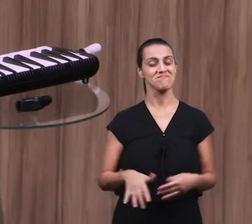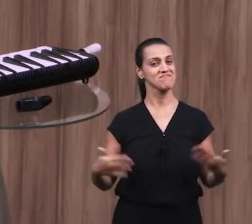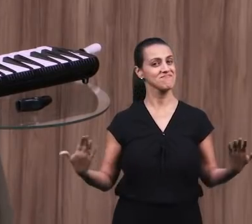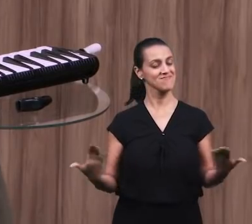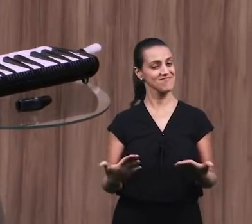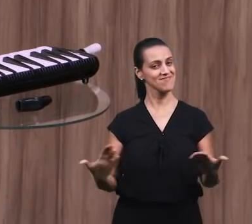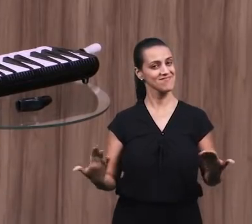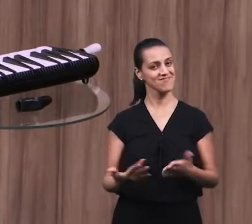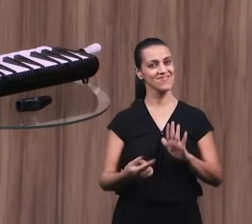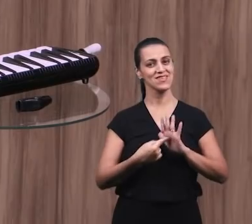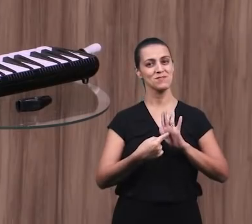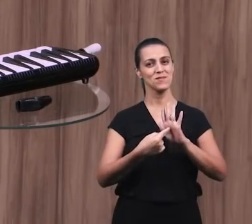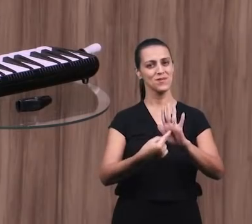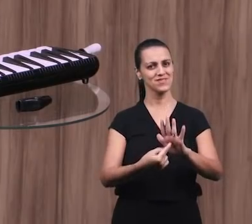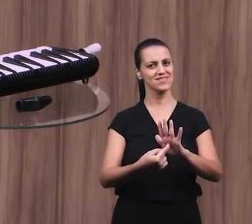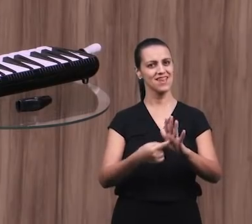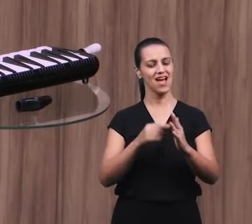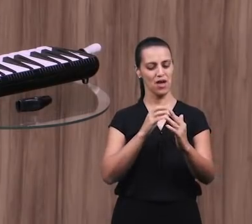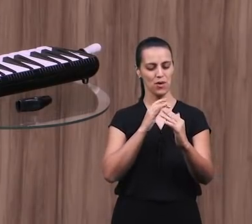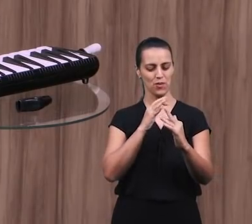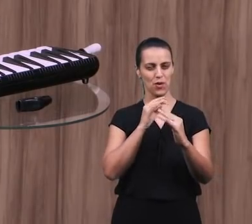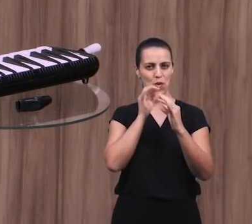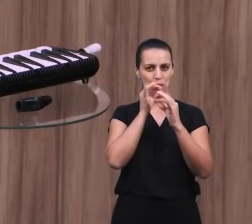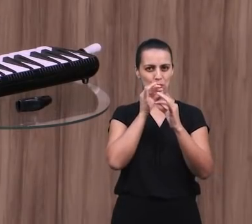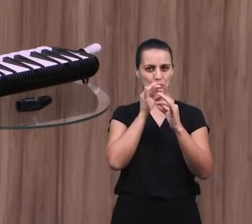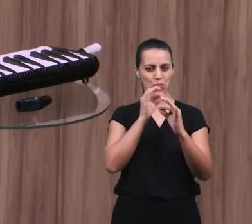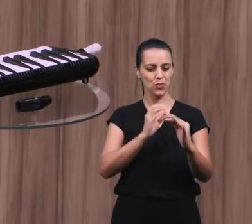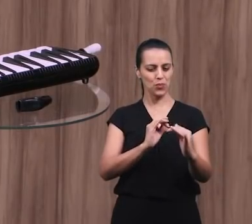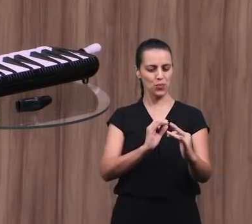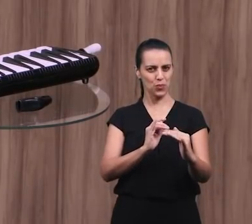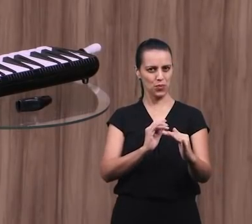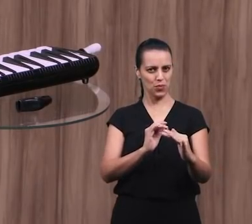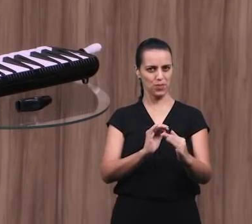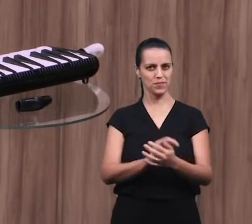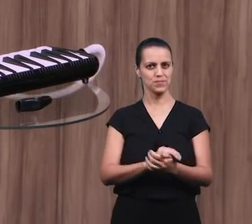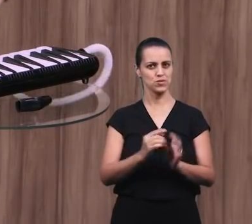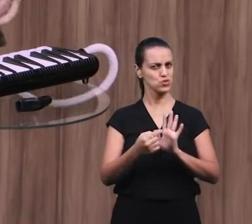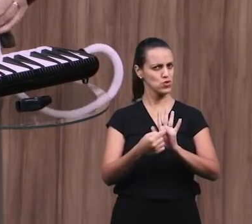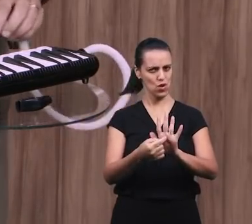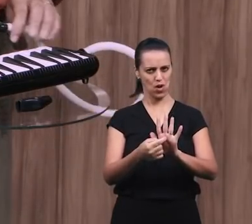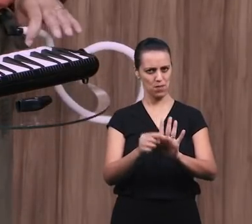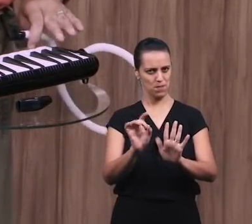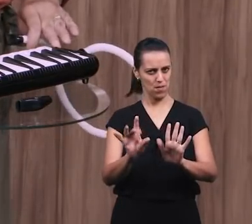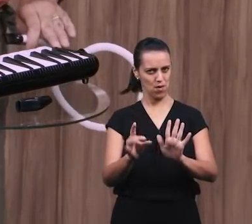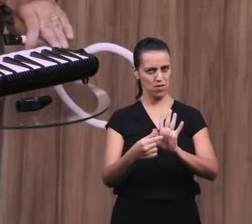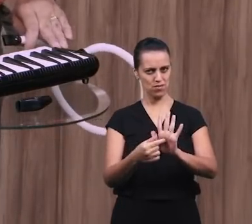Agora a tia vai mostrar na escaleta, desta vez sem tocar.